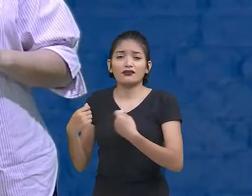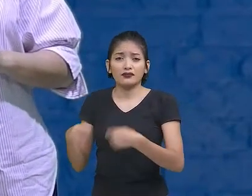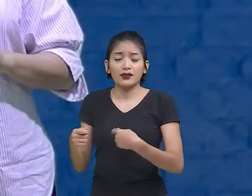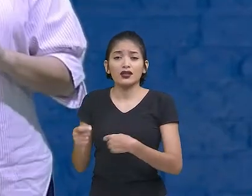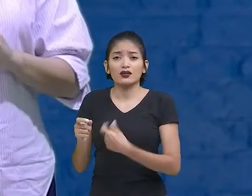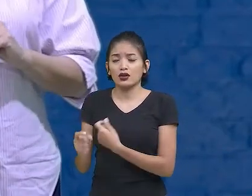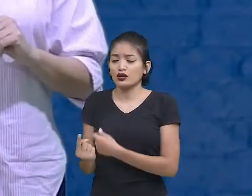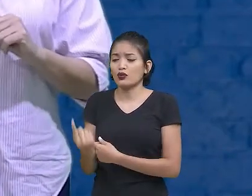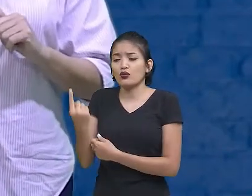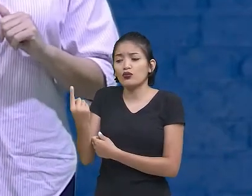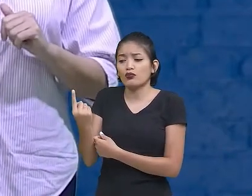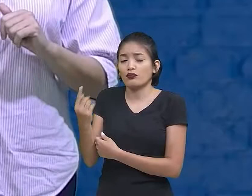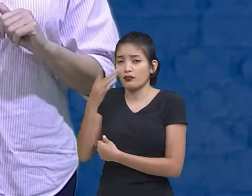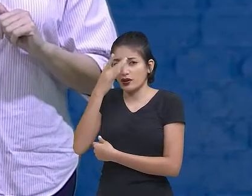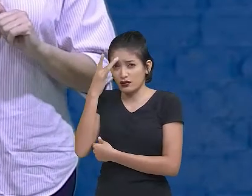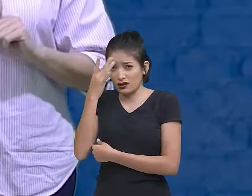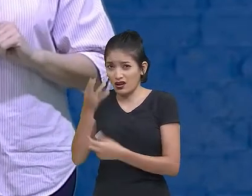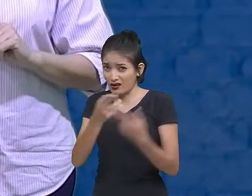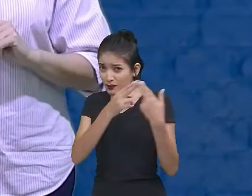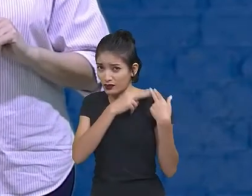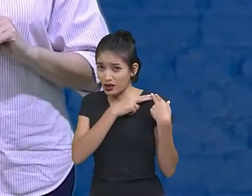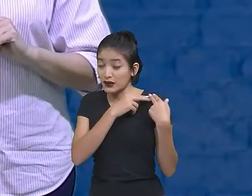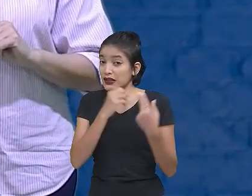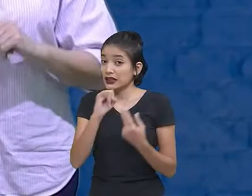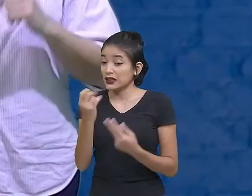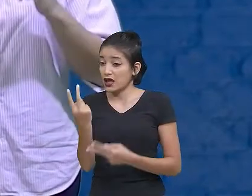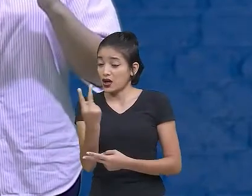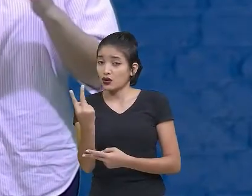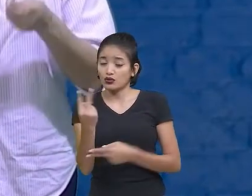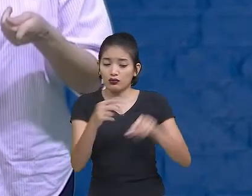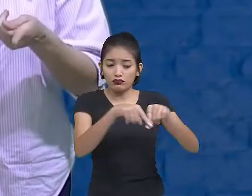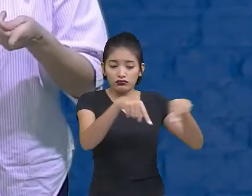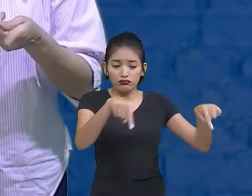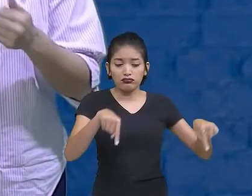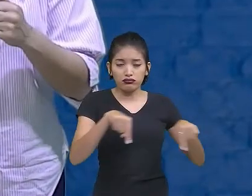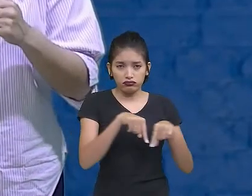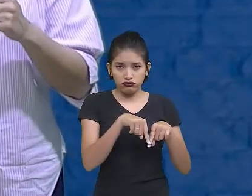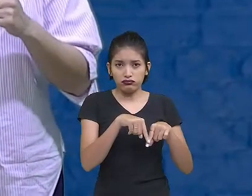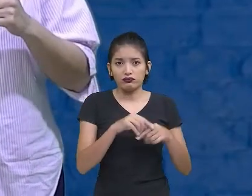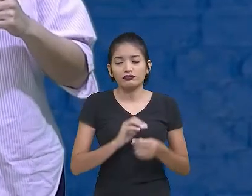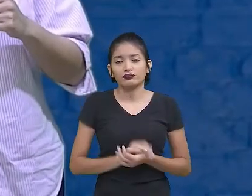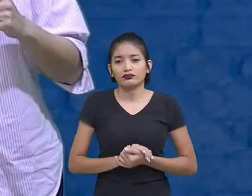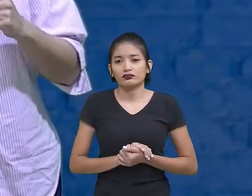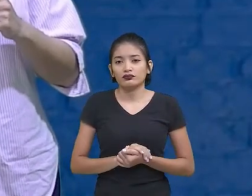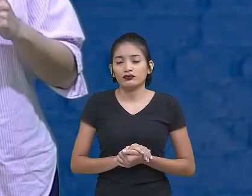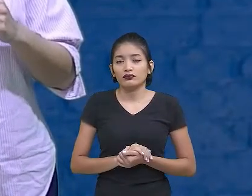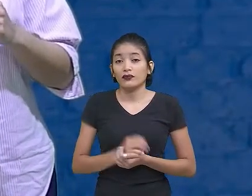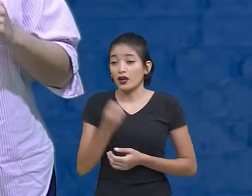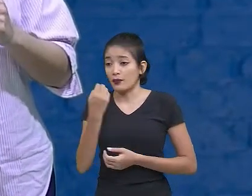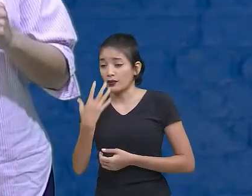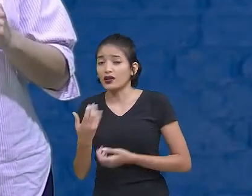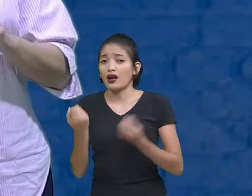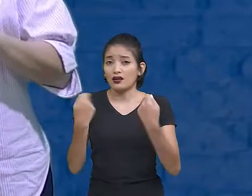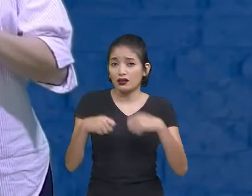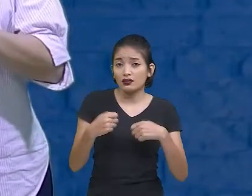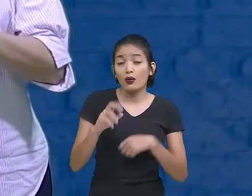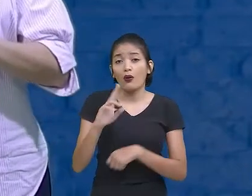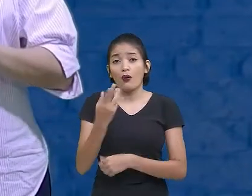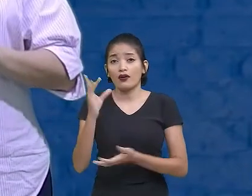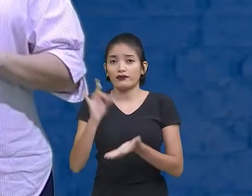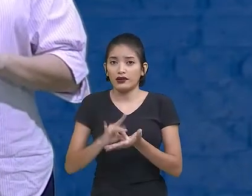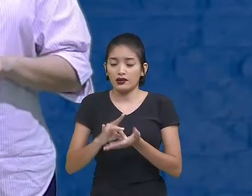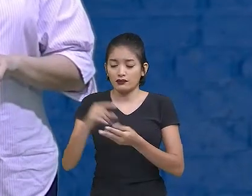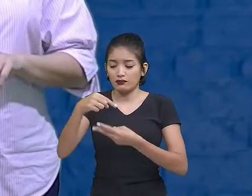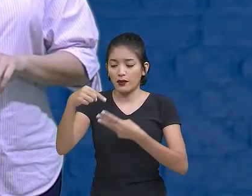para uma? Se as 2 estavam na sala? É a bondade, a necessidade ou a verdade? Então, as